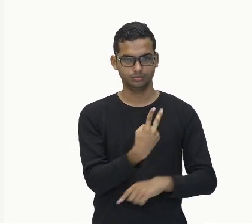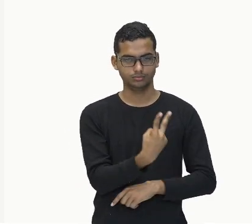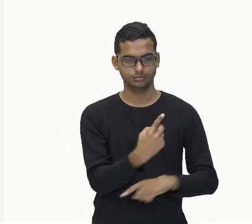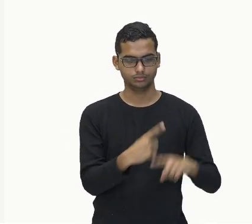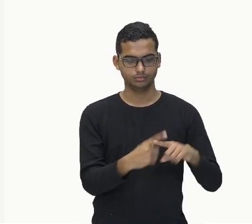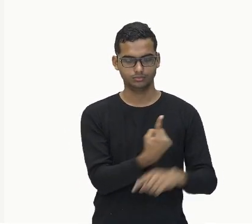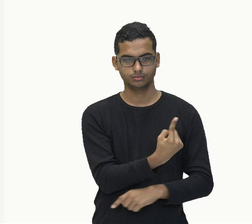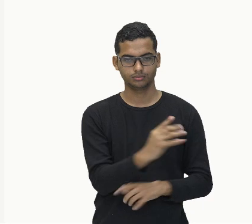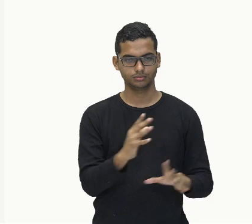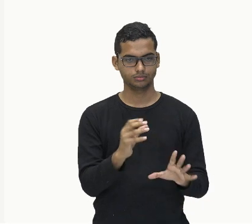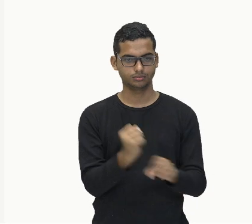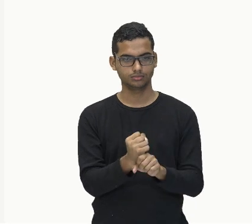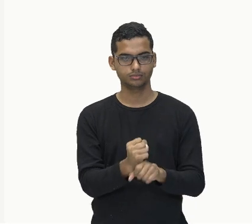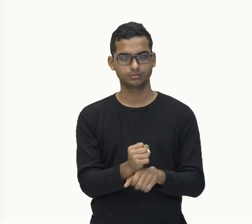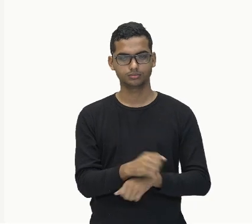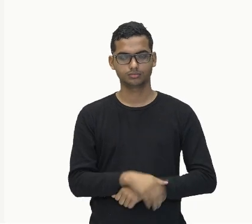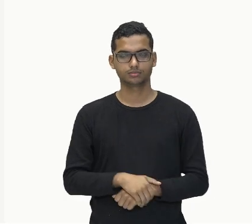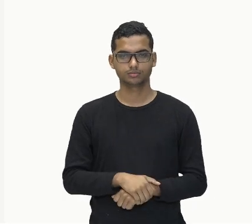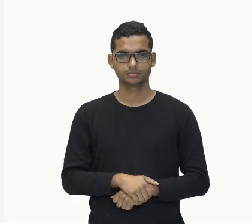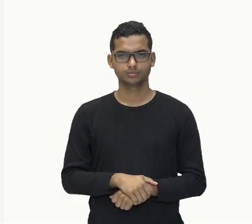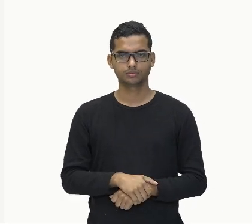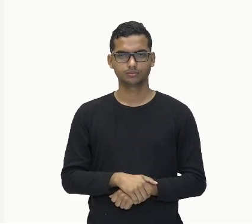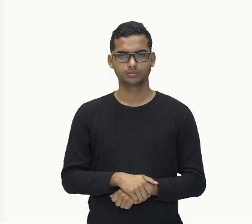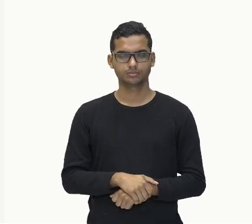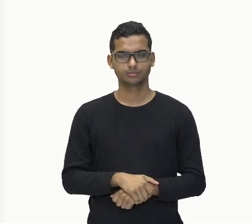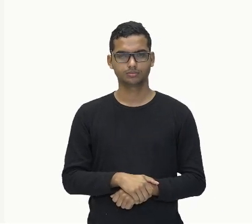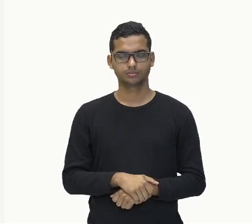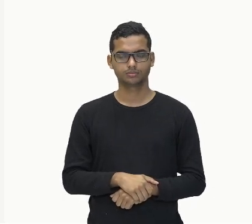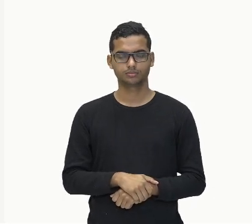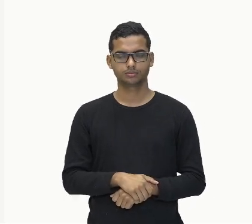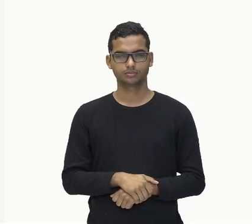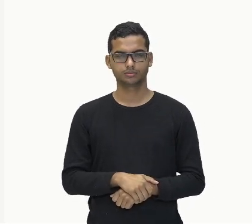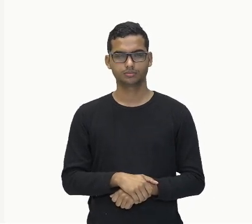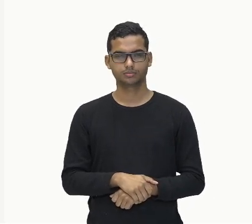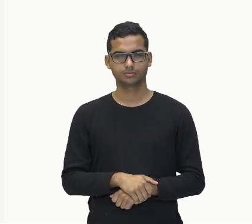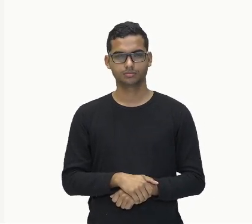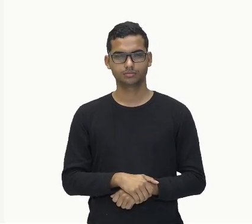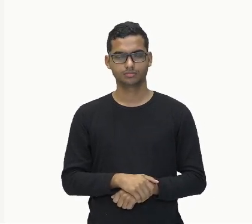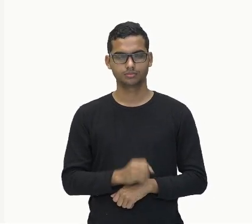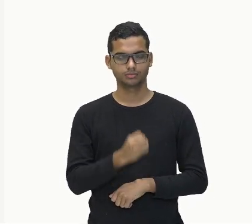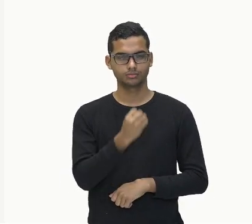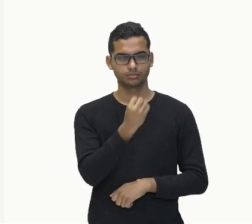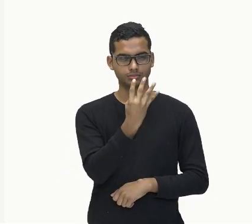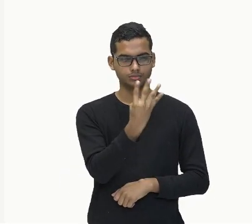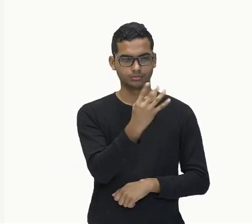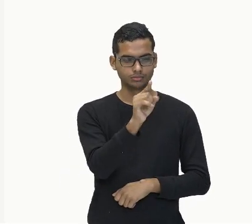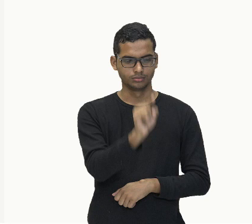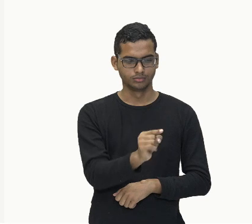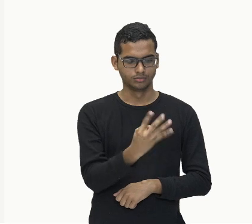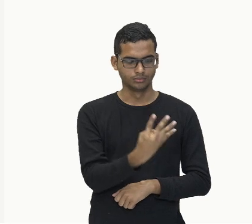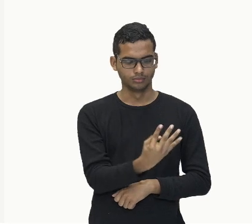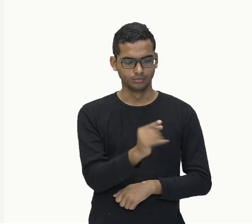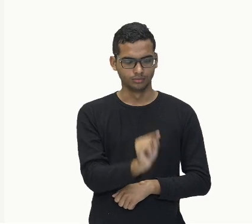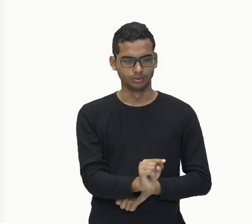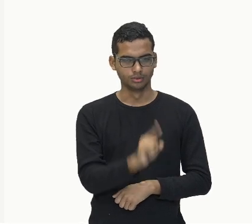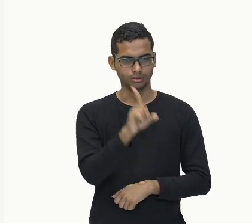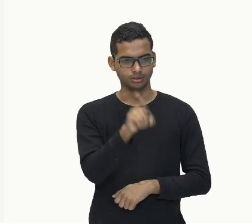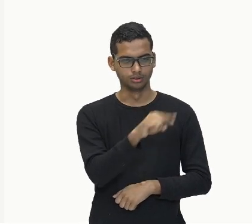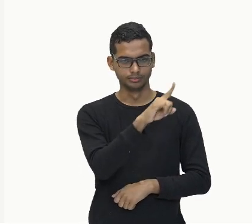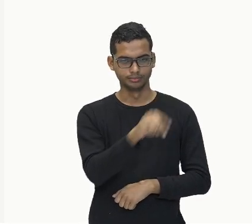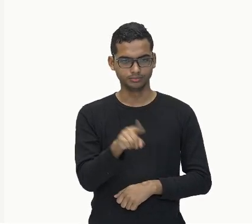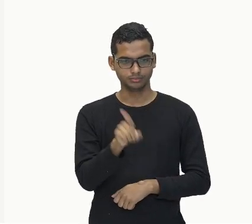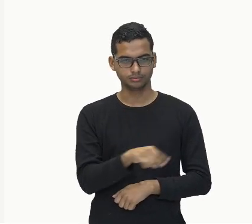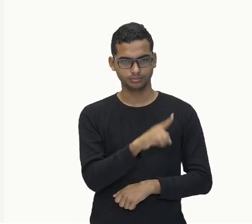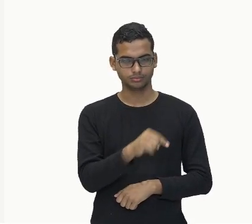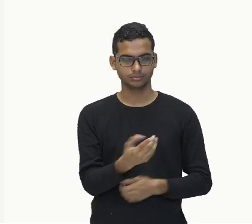que é o valor de 3 fatorial. E o que a gente vai fazer? Cancelar aqui 4 fatorial com 4 fatorial. 3 vezes